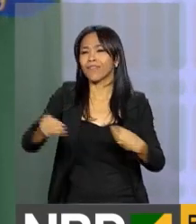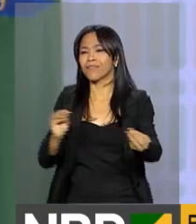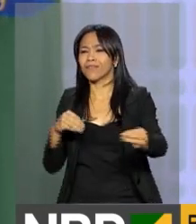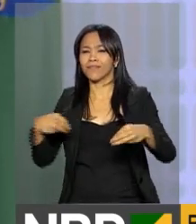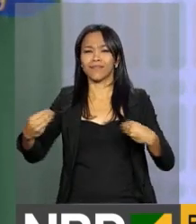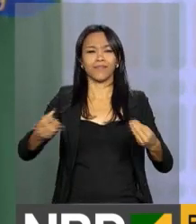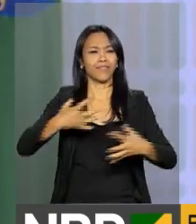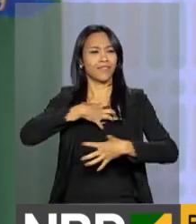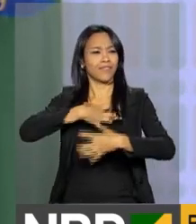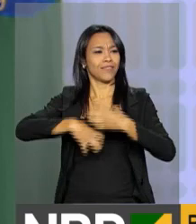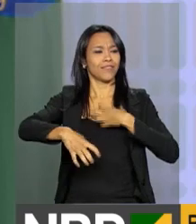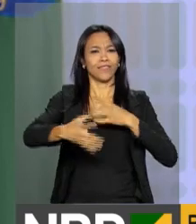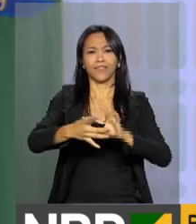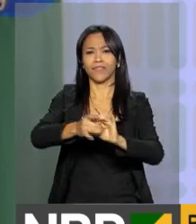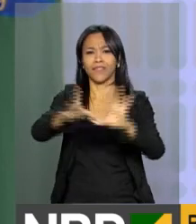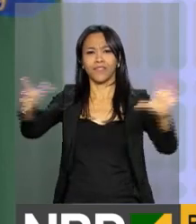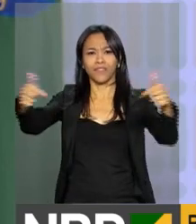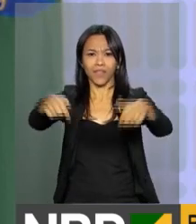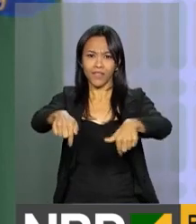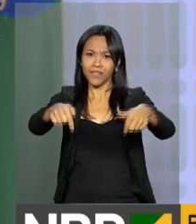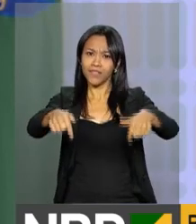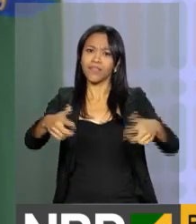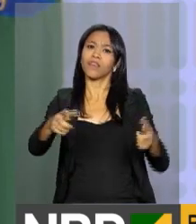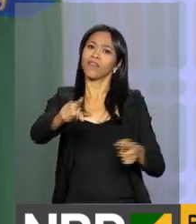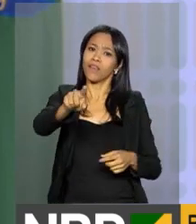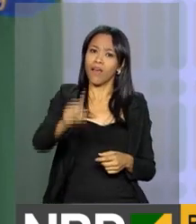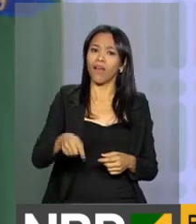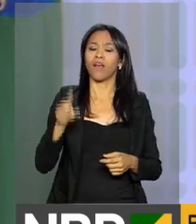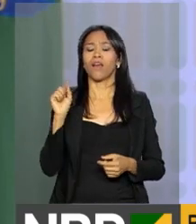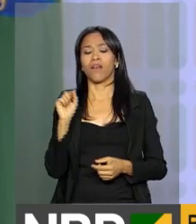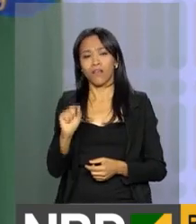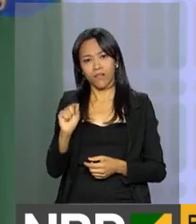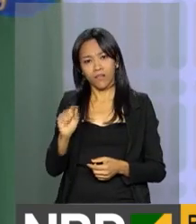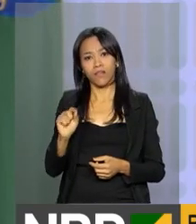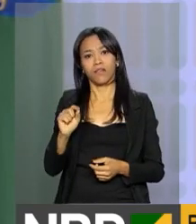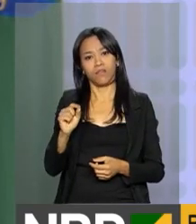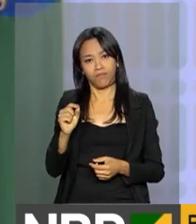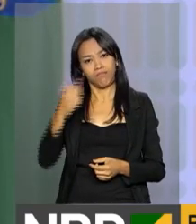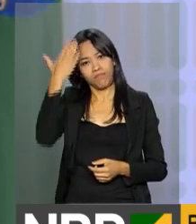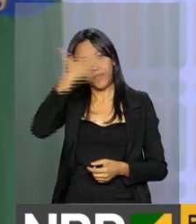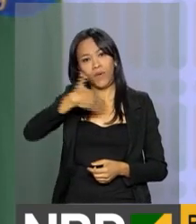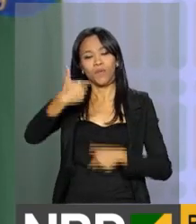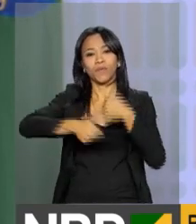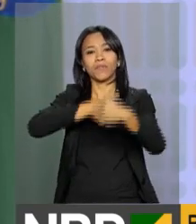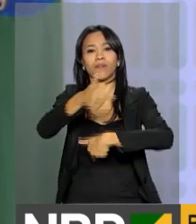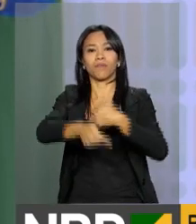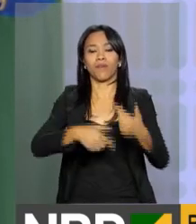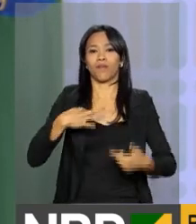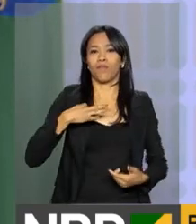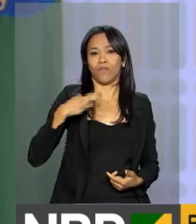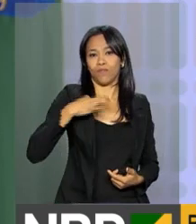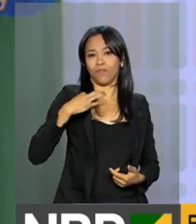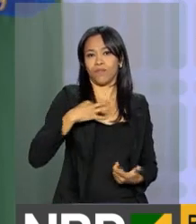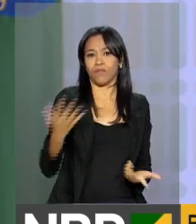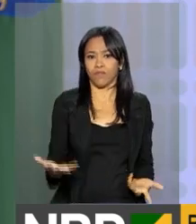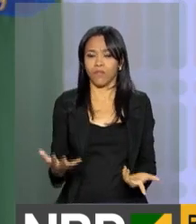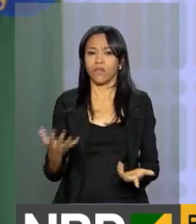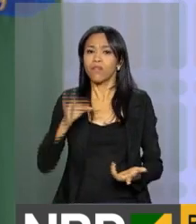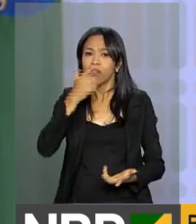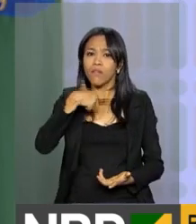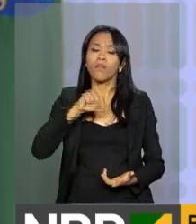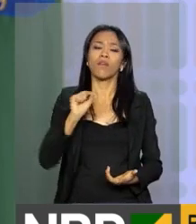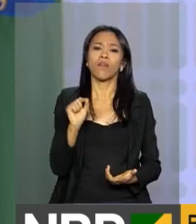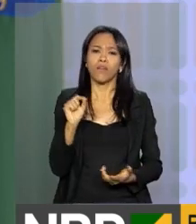espontaneidade, que é uma coisa que tipifica, na verdade, o trabalho voluntário. Porque quem